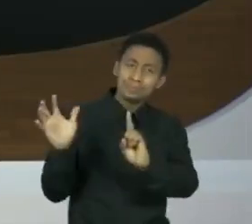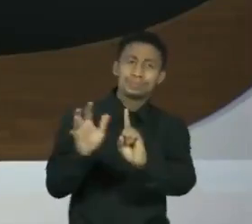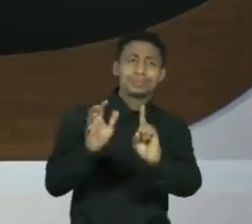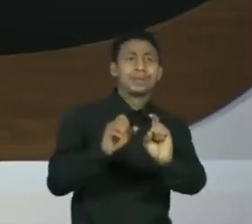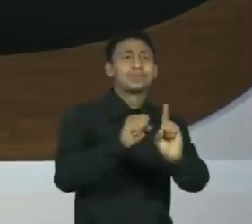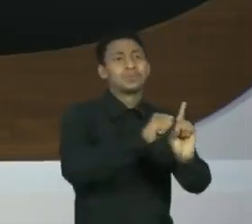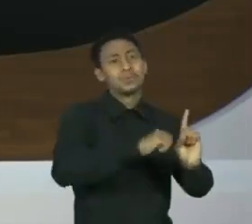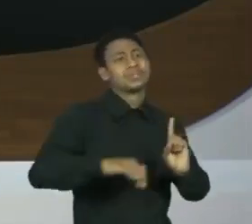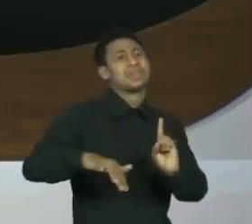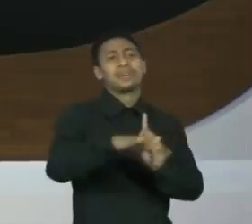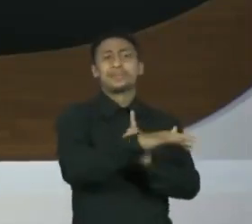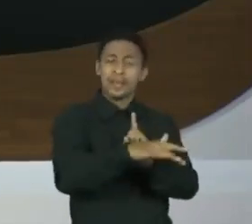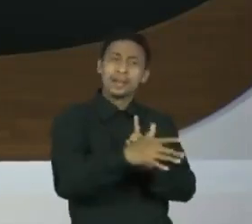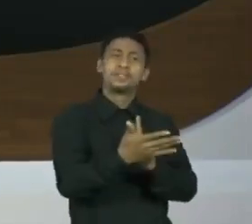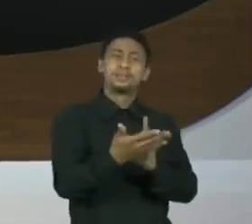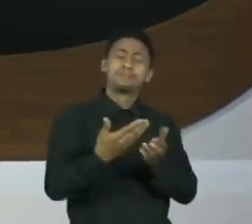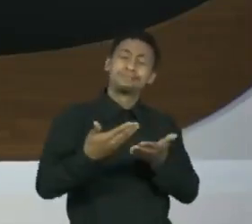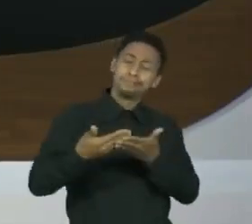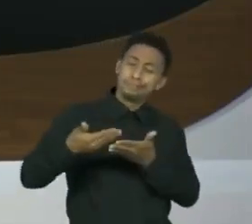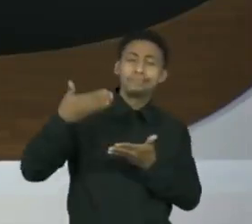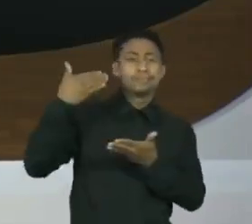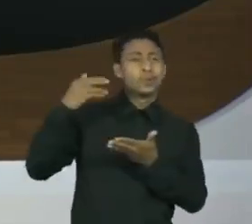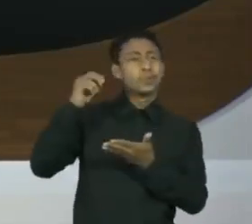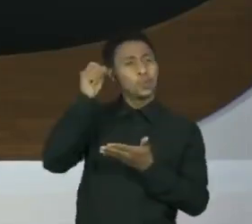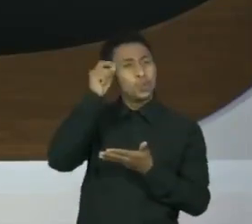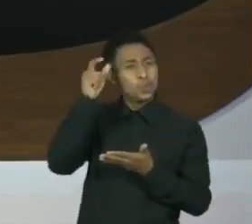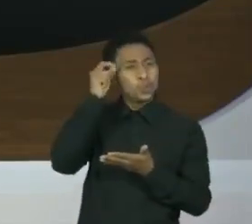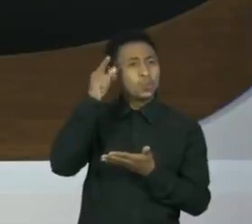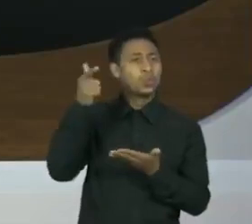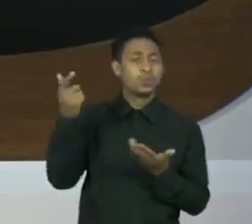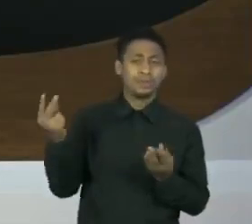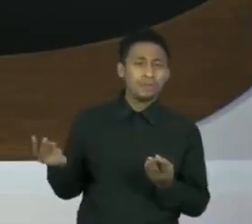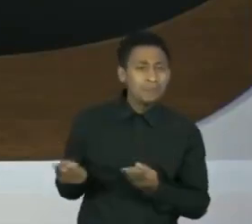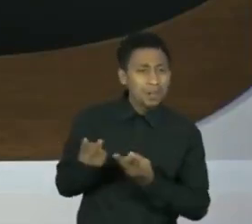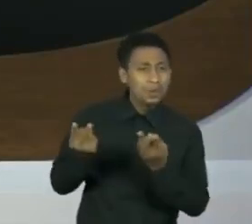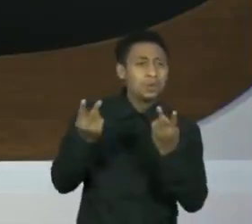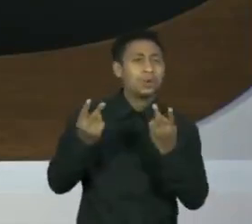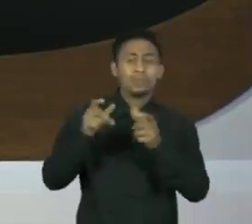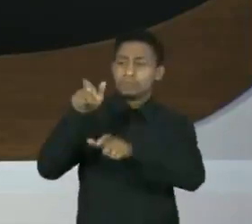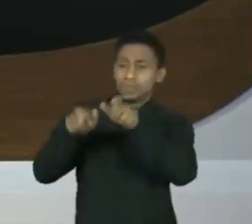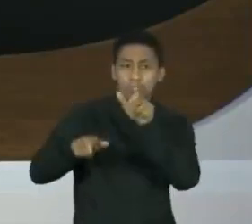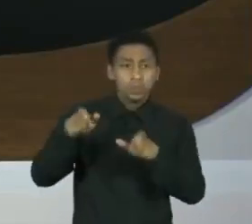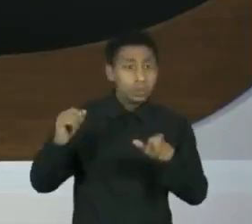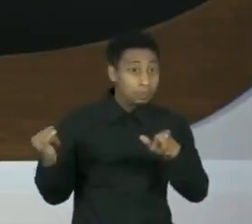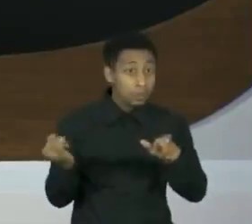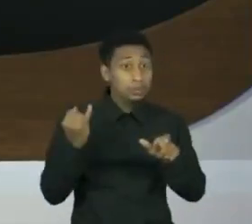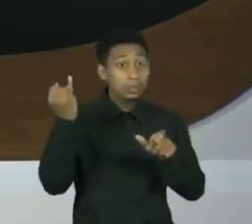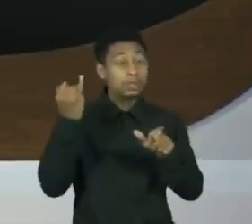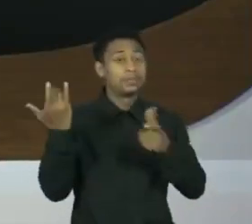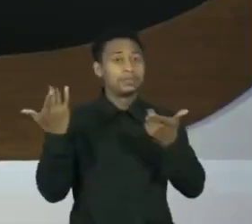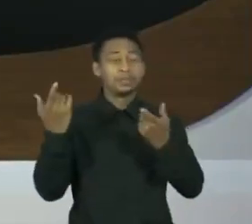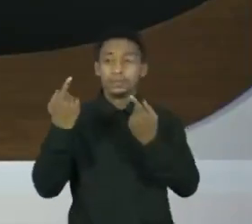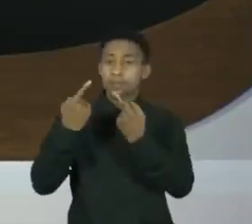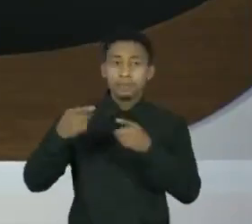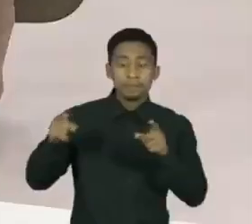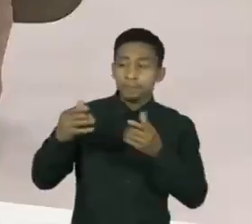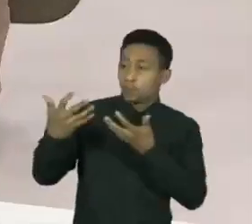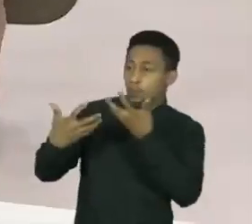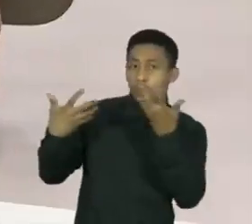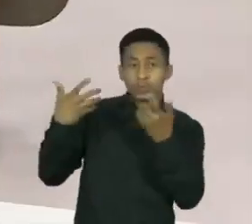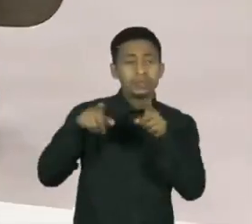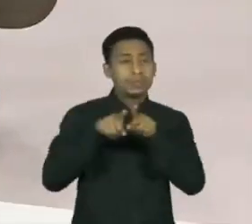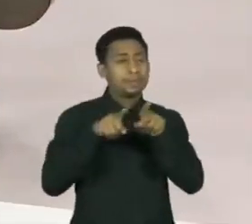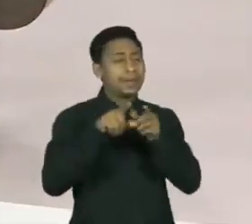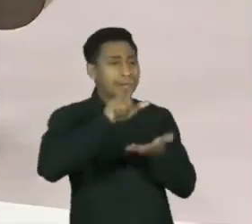Resgate esse seus valores essa sua cultura seus grandes nomes da música da literatura volte a ter orgulho no